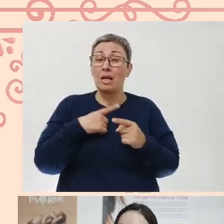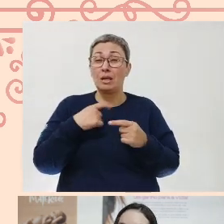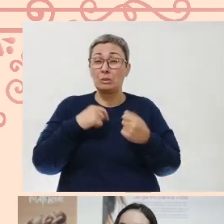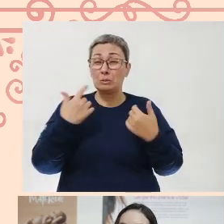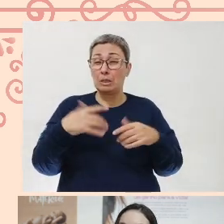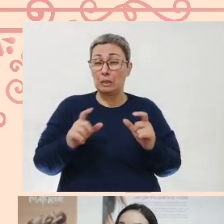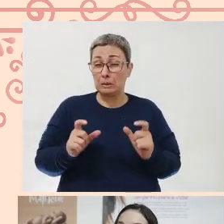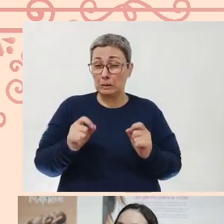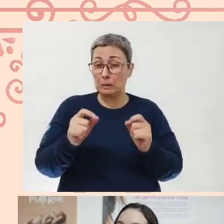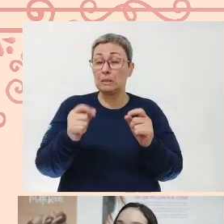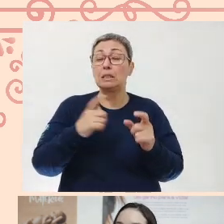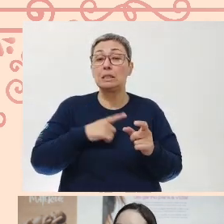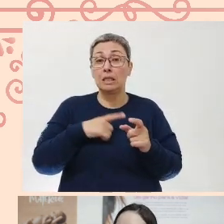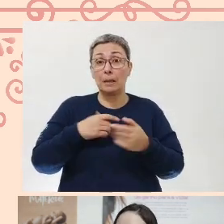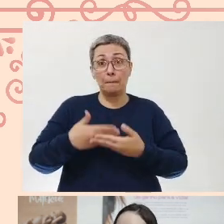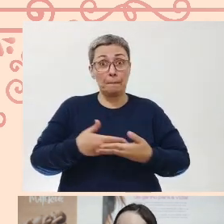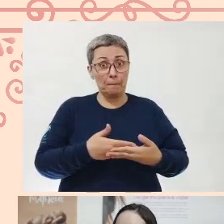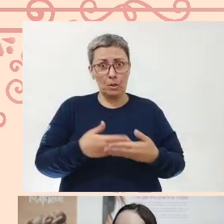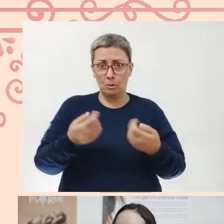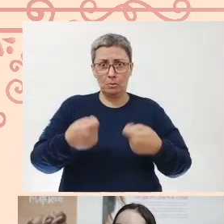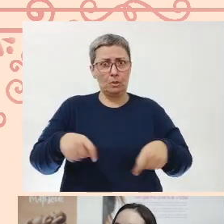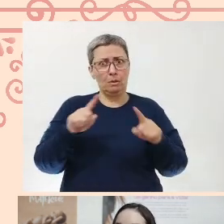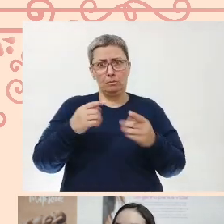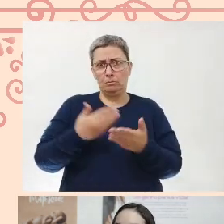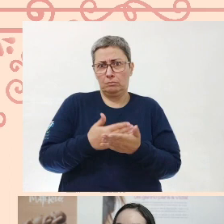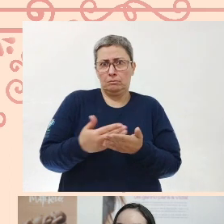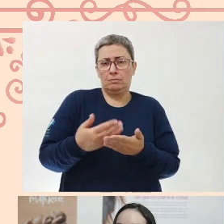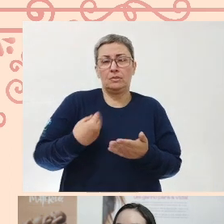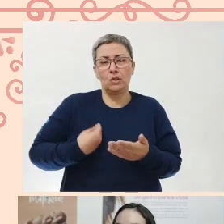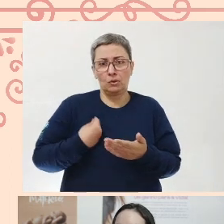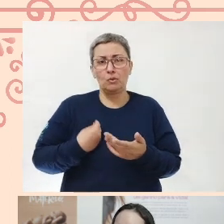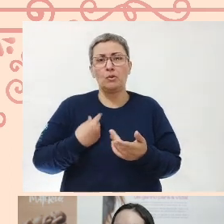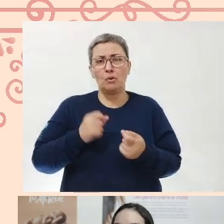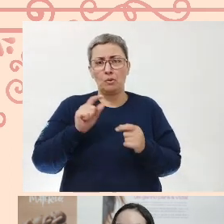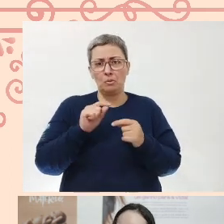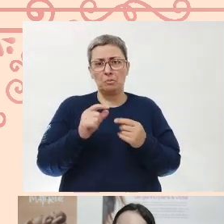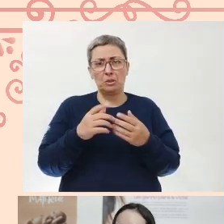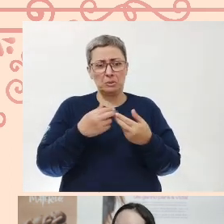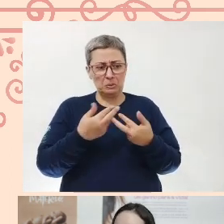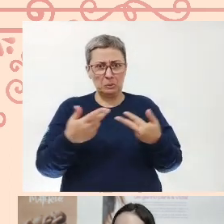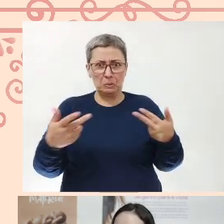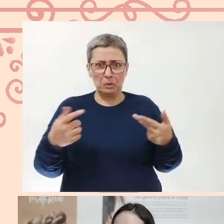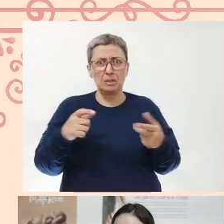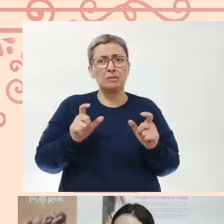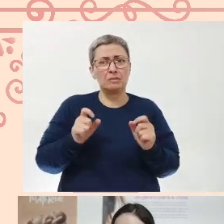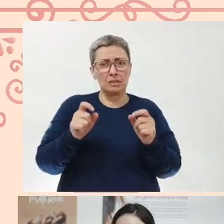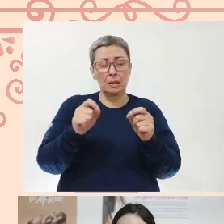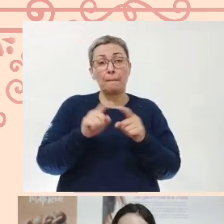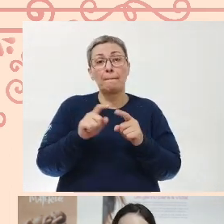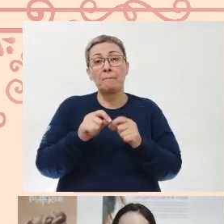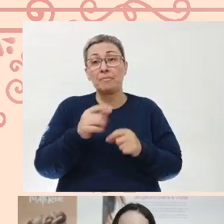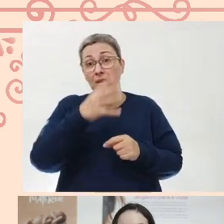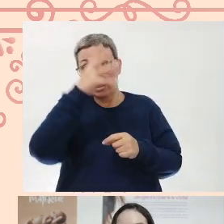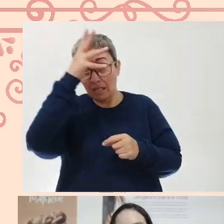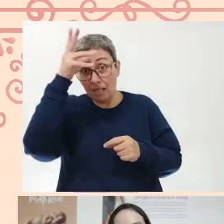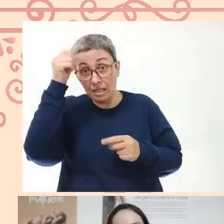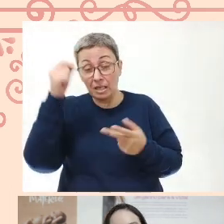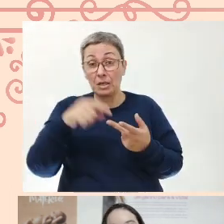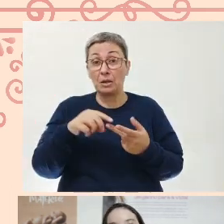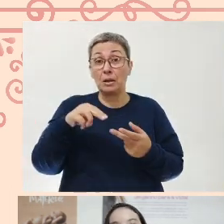consumir, porque são alimentos muito cancerígenos e tudo que o bebê não precisa no comecinho da vida dele são essas substâncias mais cancerígenas.